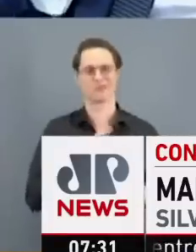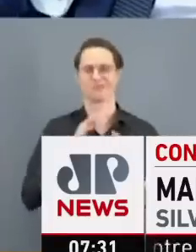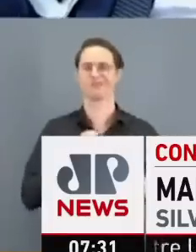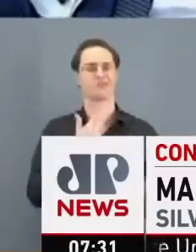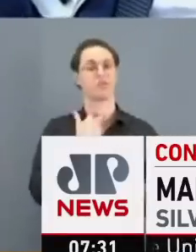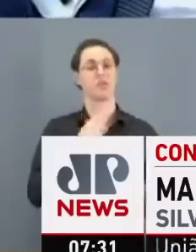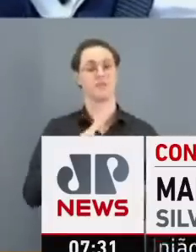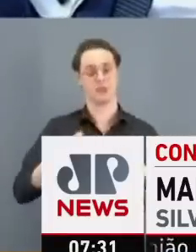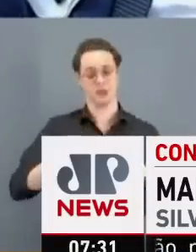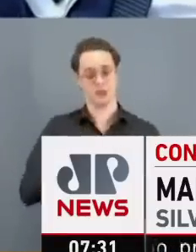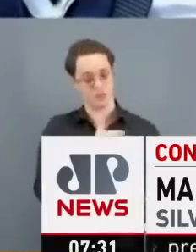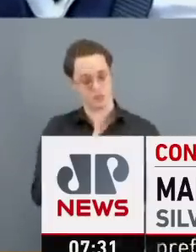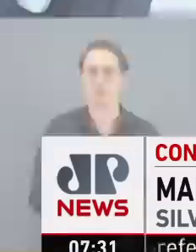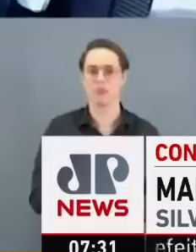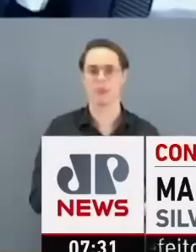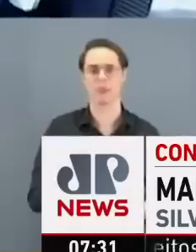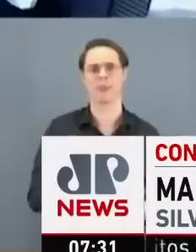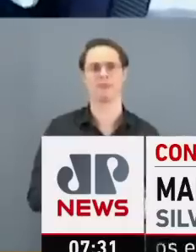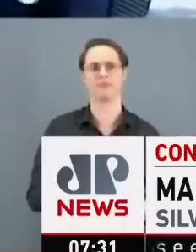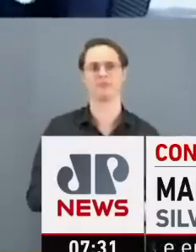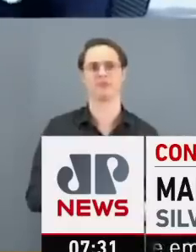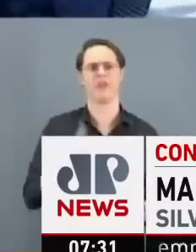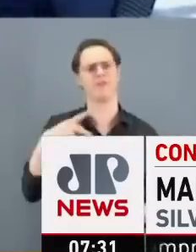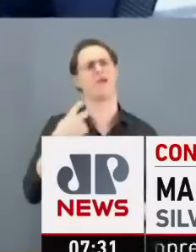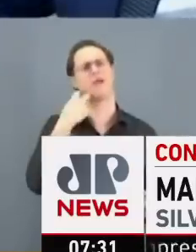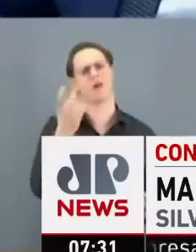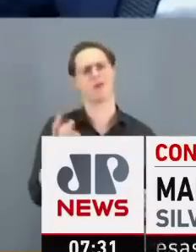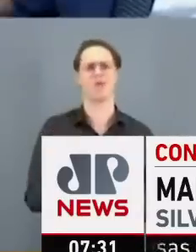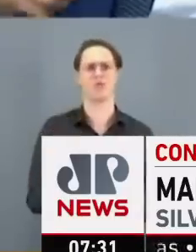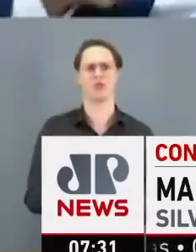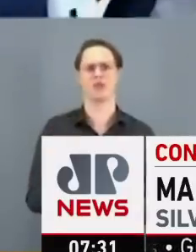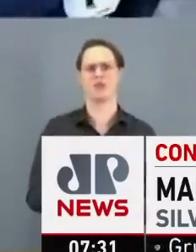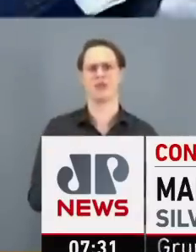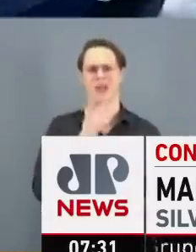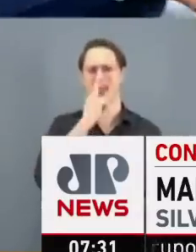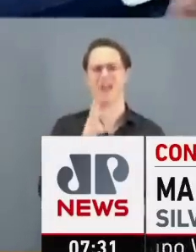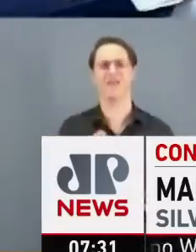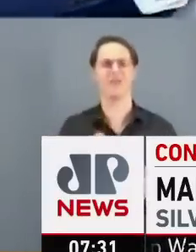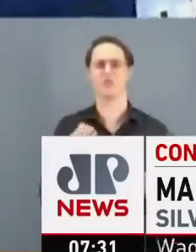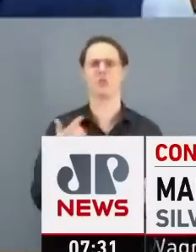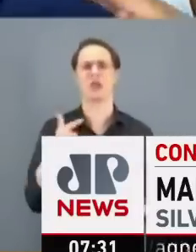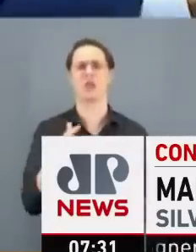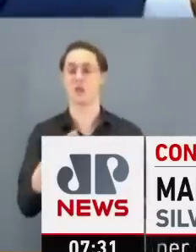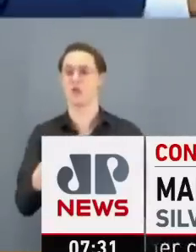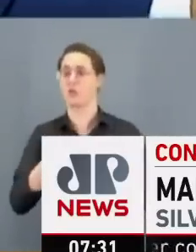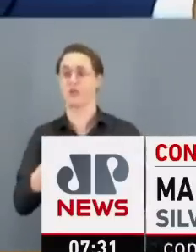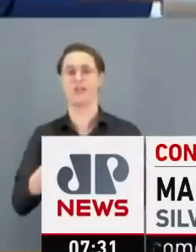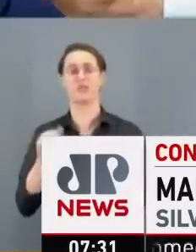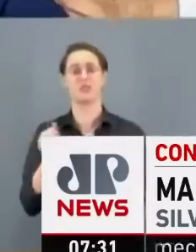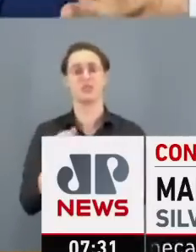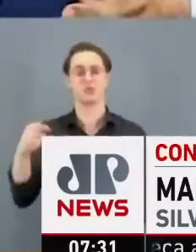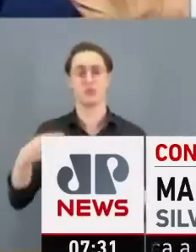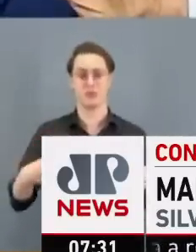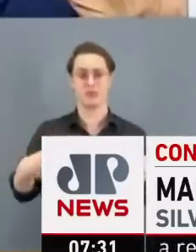governo. O governo tem que conversar entre si. É vergonhoso. E não converse. Parece que o IBAMA e o Ministério do Meio Ambiente é um